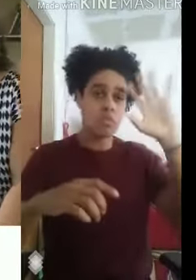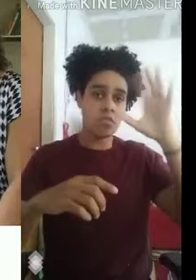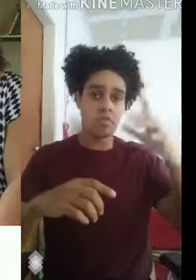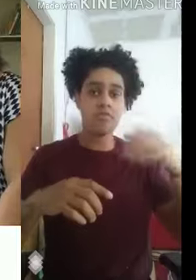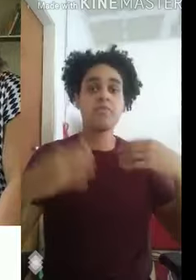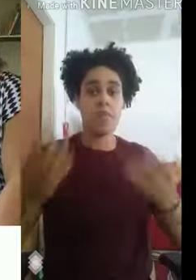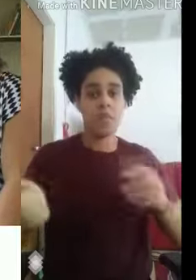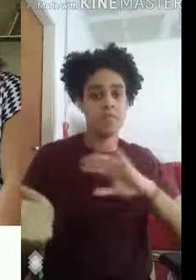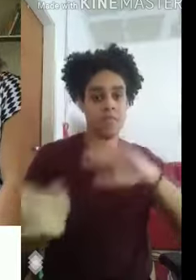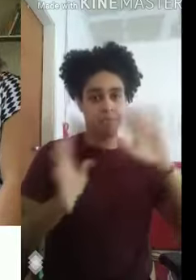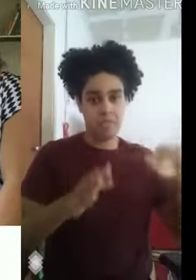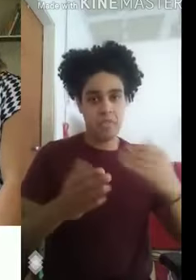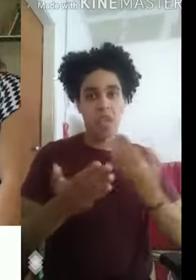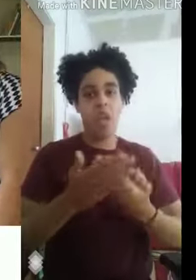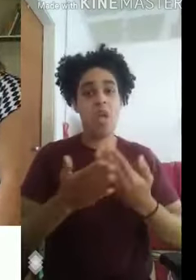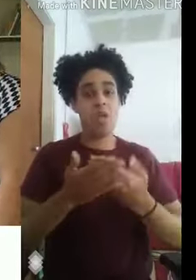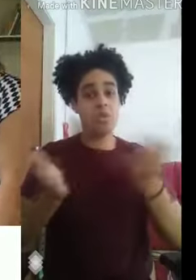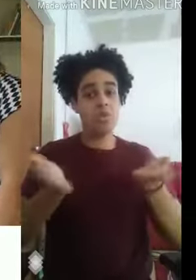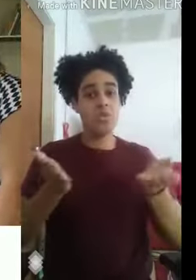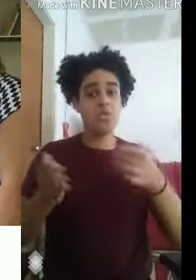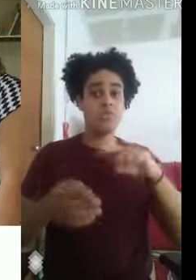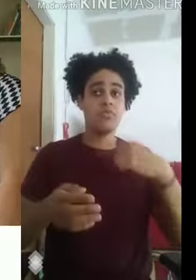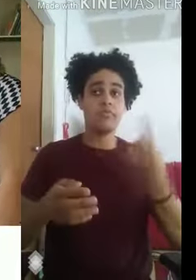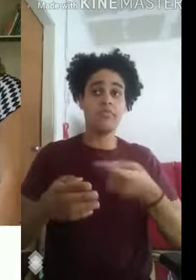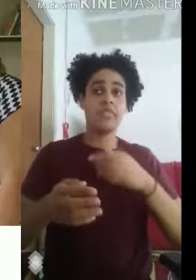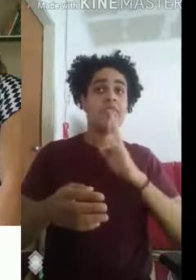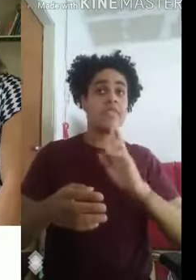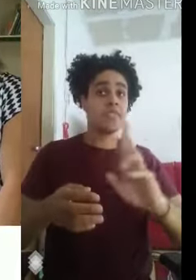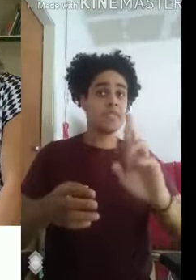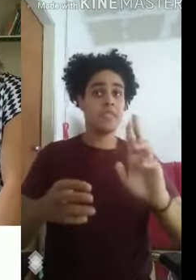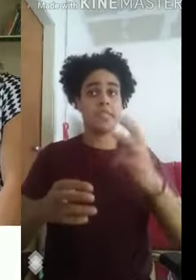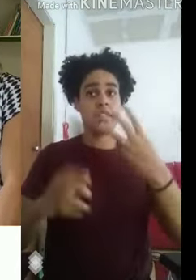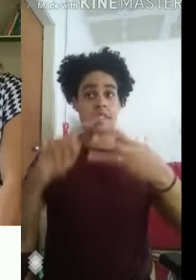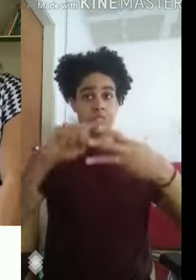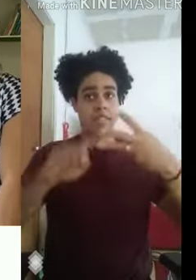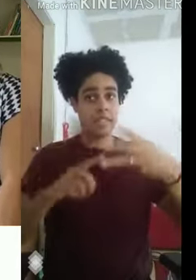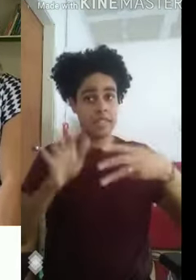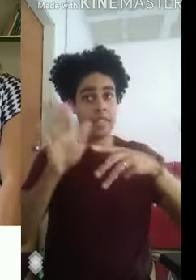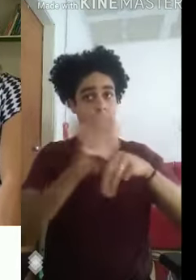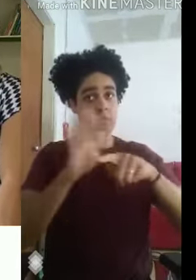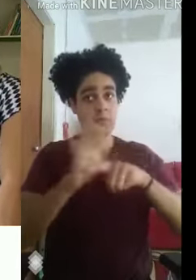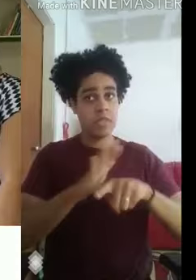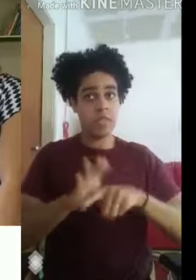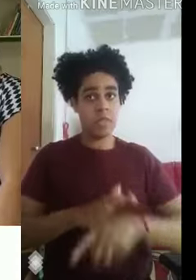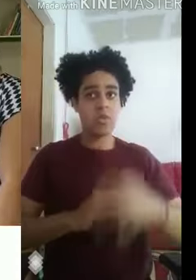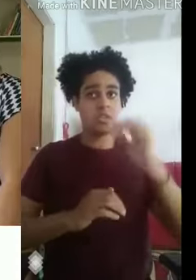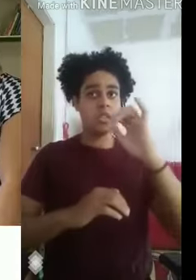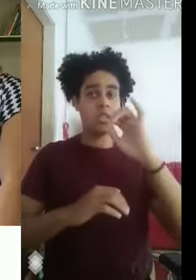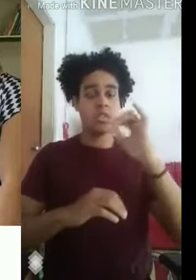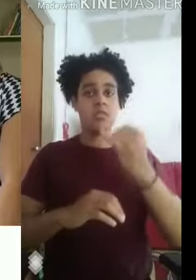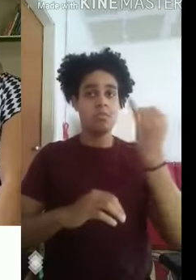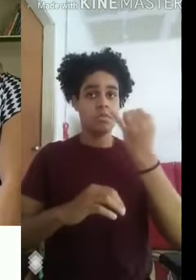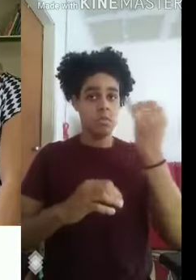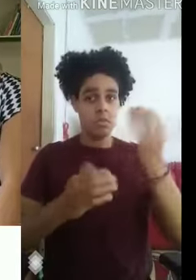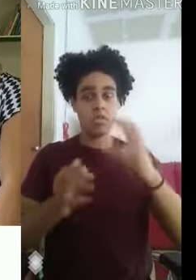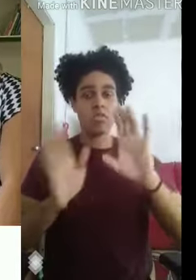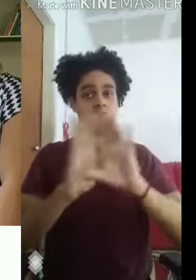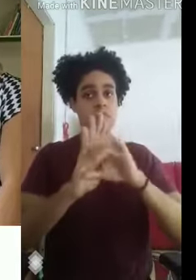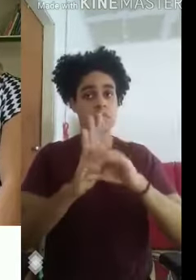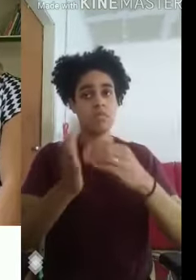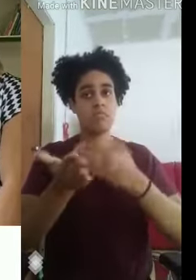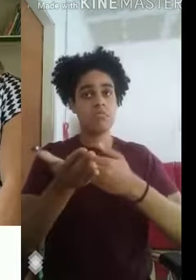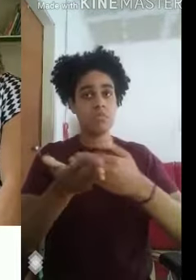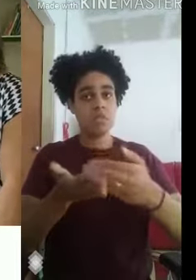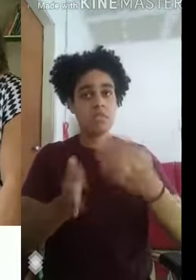hoje a gente vai responder a 3 perguntas importantes sobre esses conceitos iniciais de texto. O que é